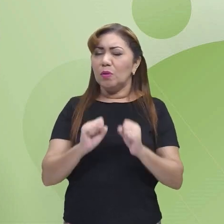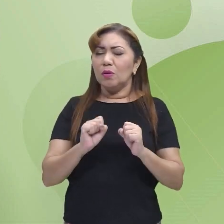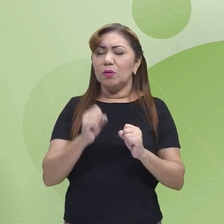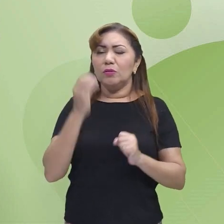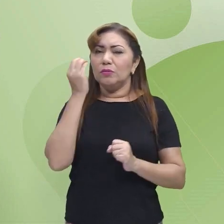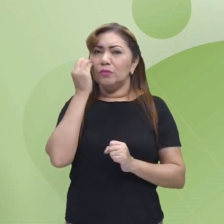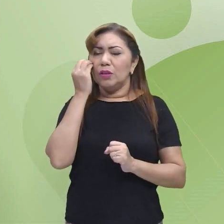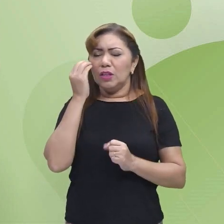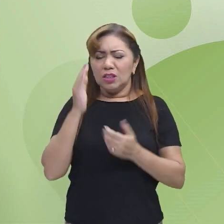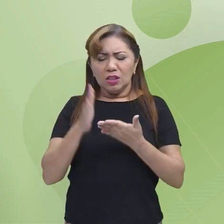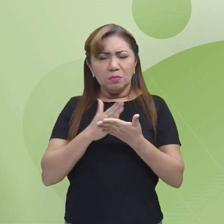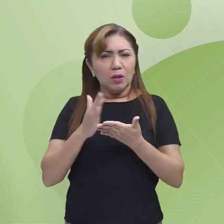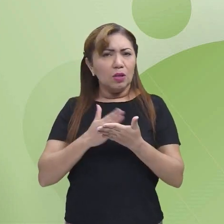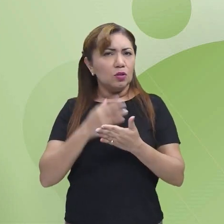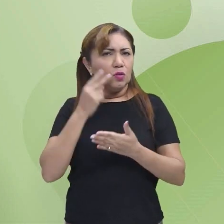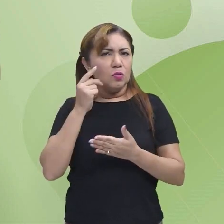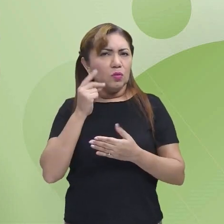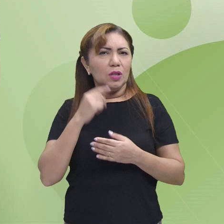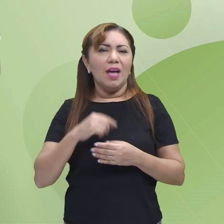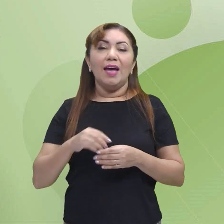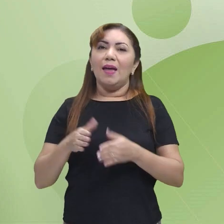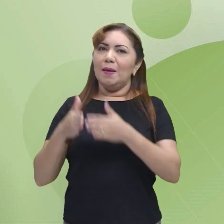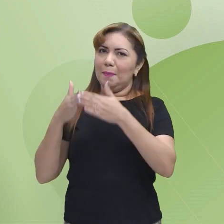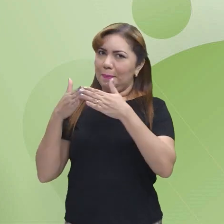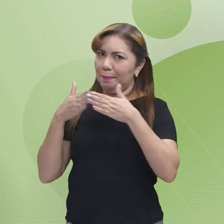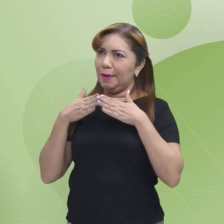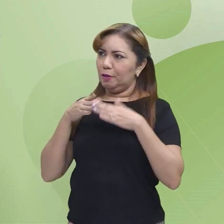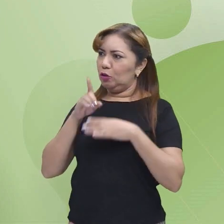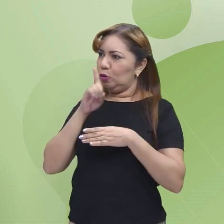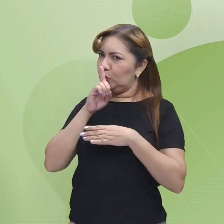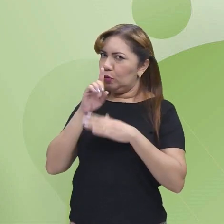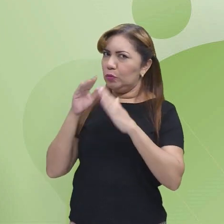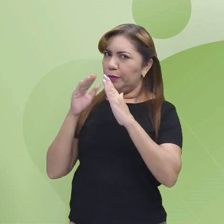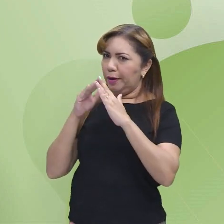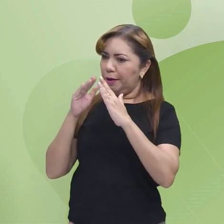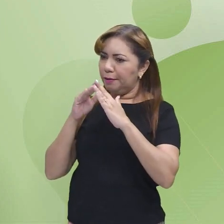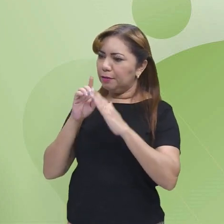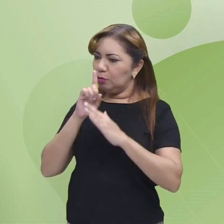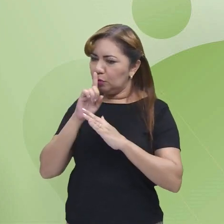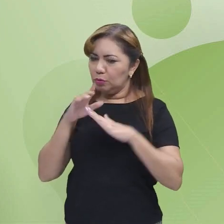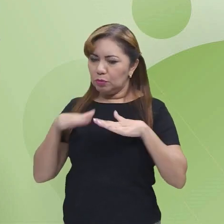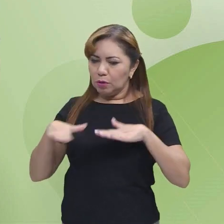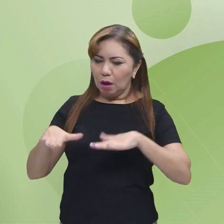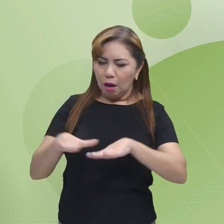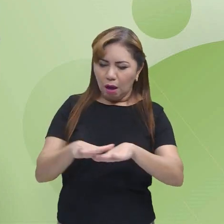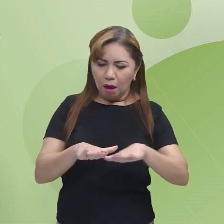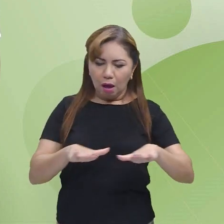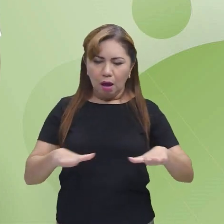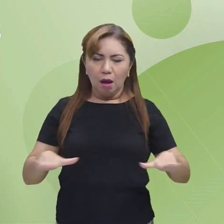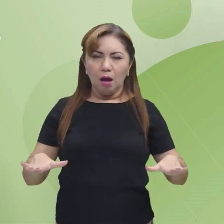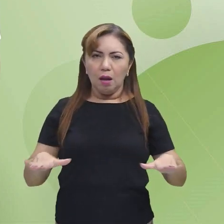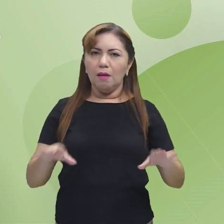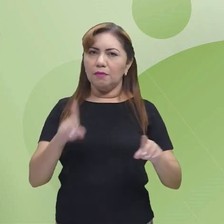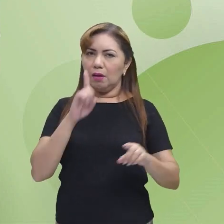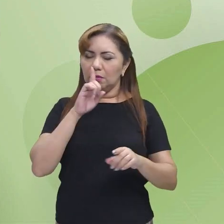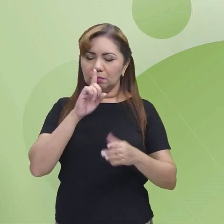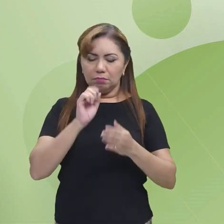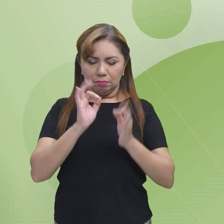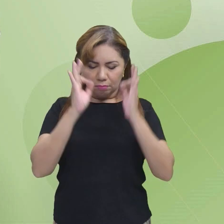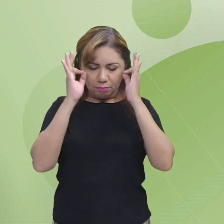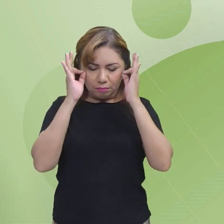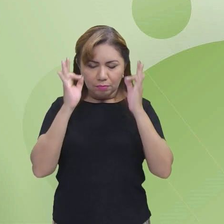sua borracha e pede silêncio na sua casa. Você seja acompanhado pelos seus pais, se você precisar de alguma coisa, né?